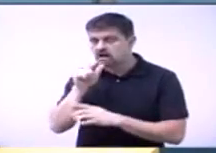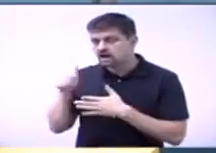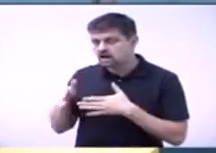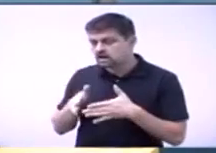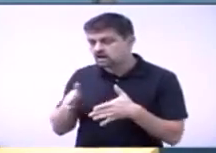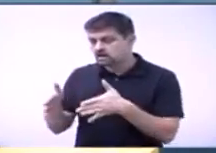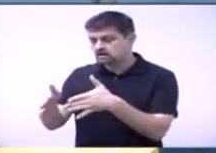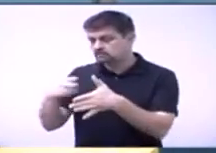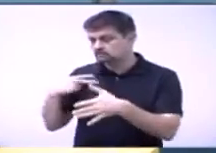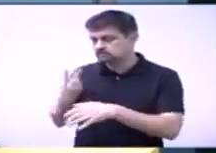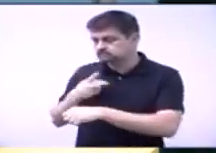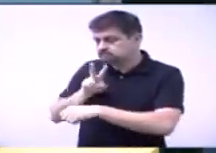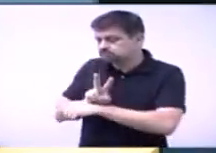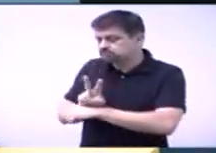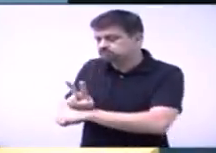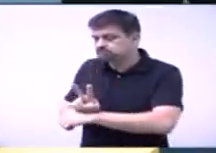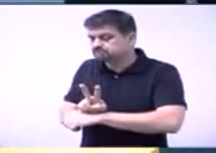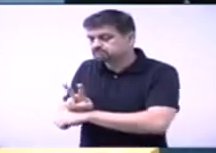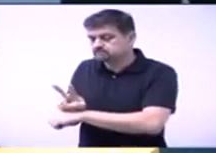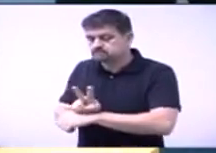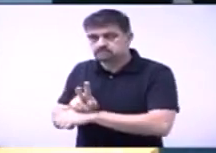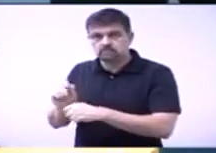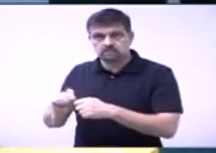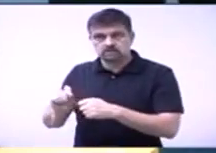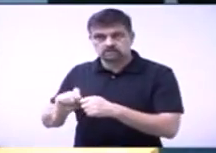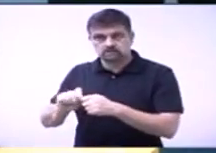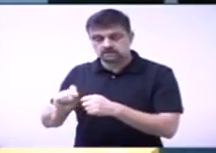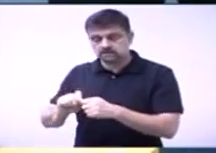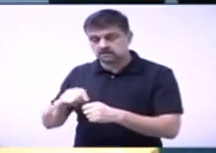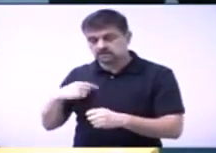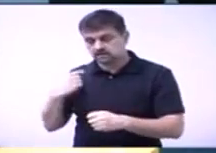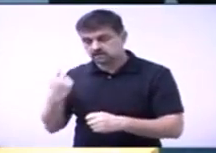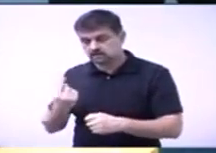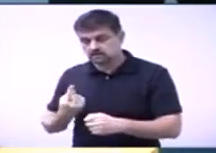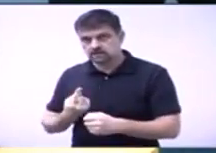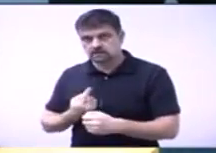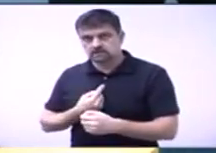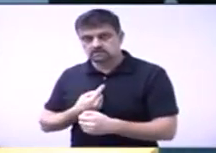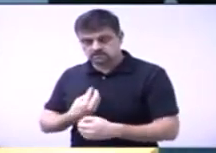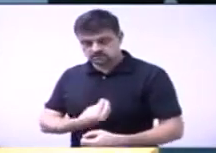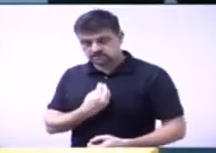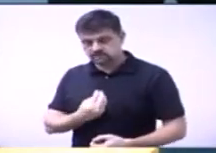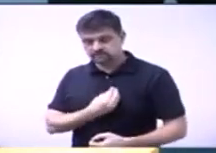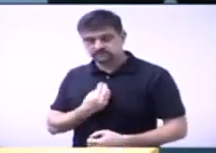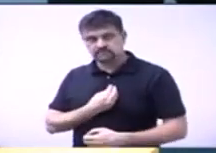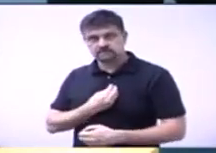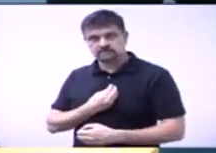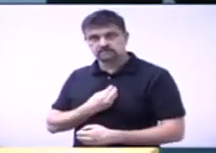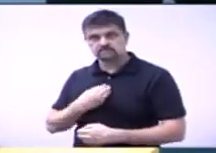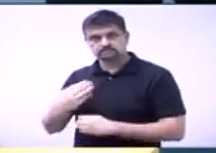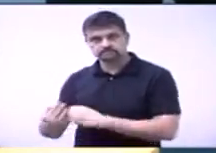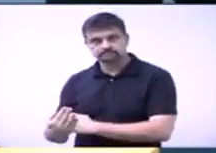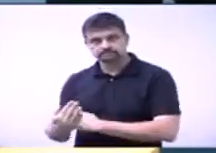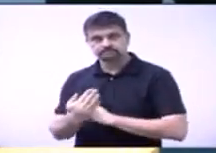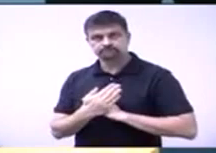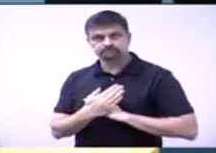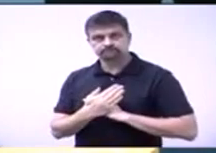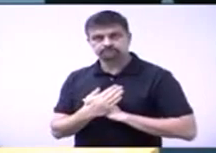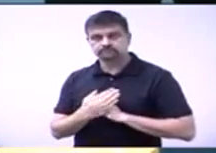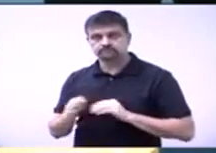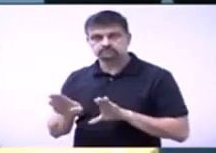tão precioso e que nos fornece e nos sustenta a vida. Deixar também a